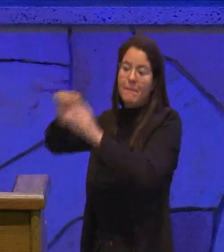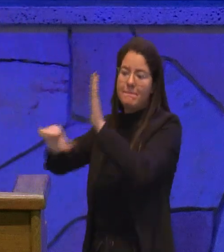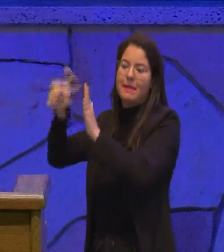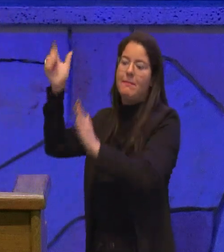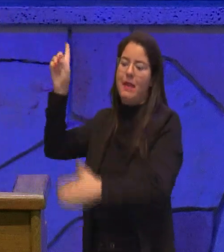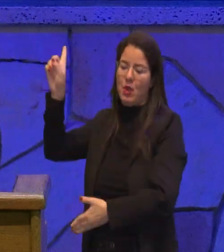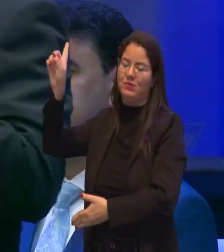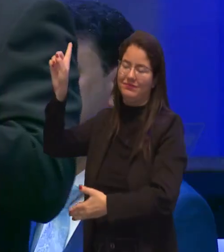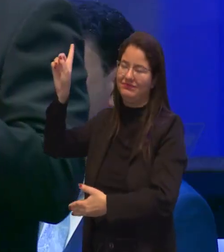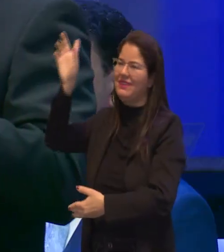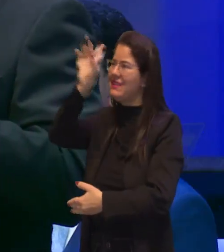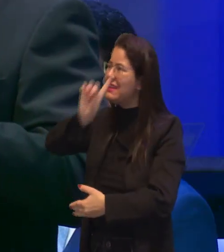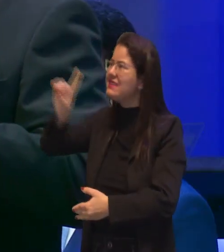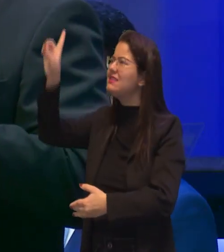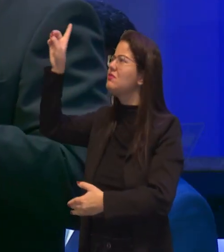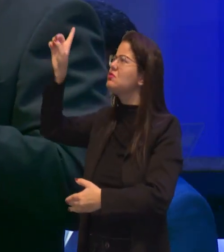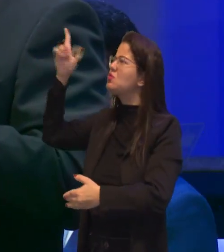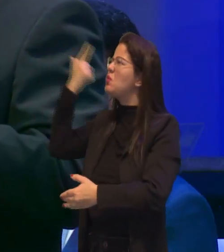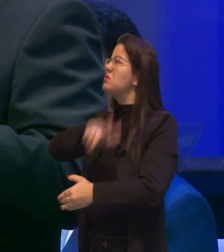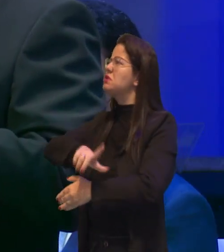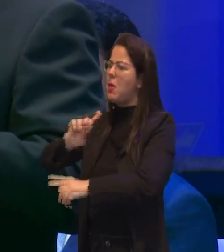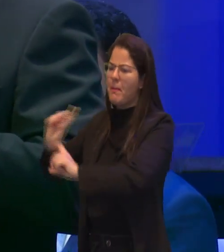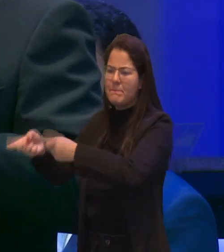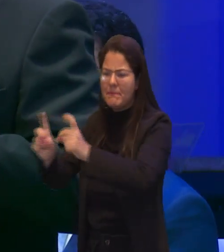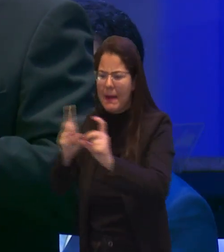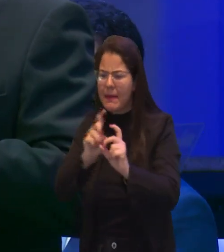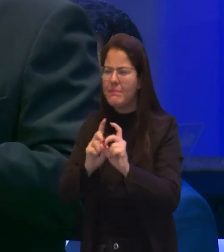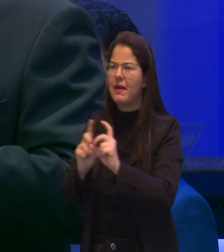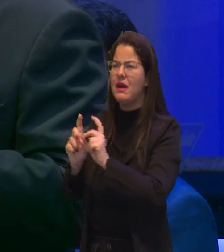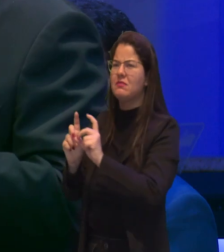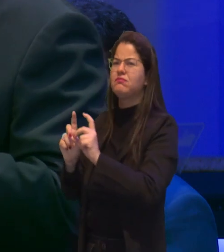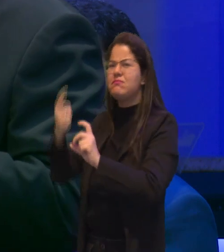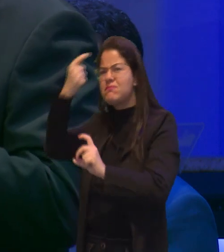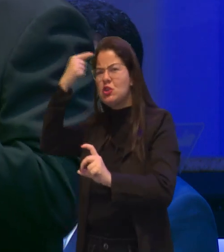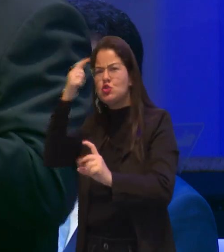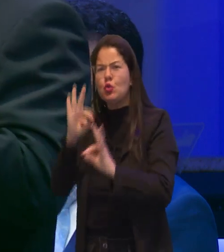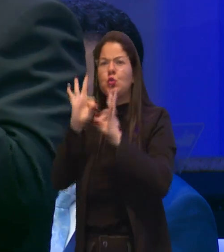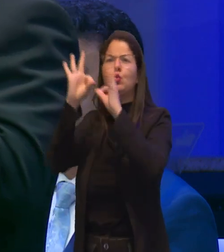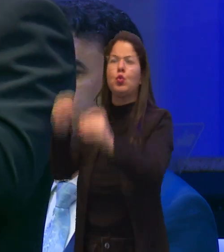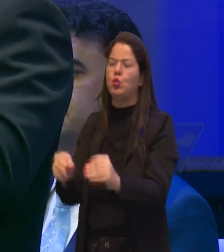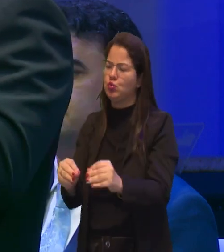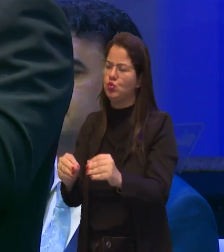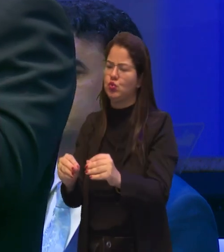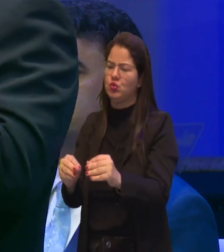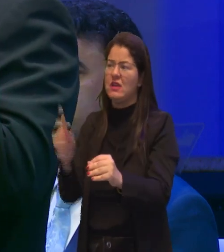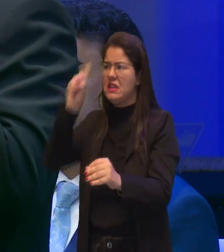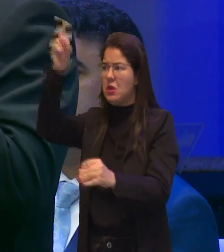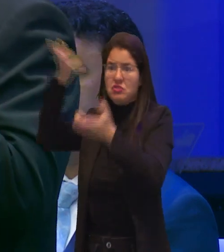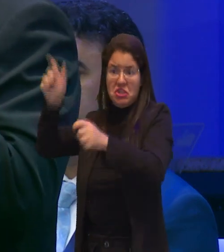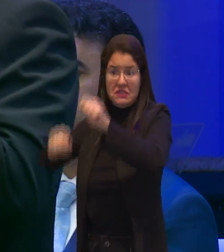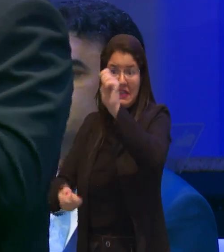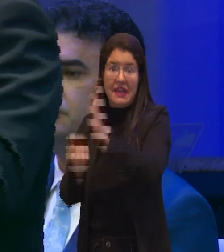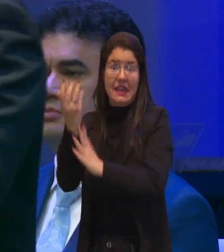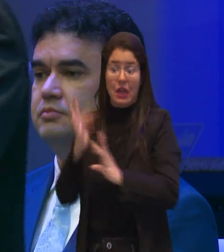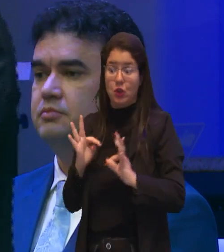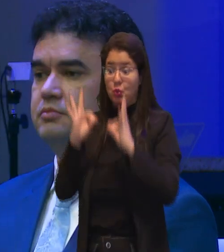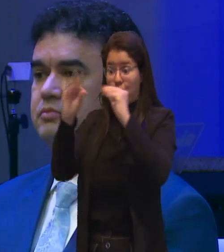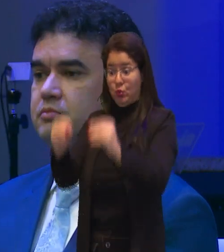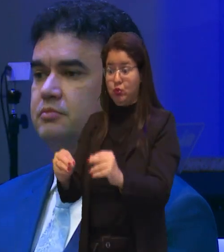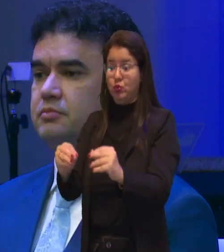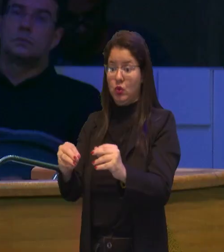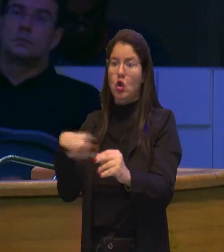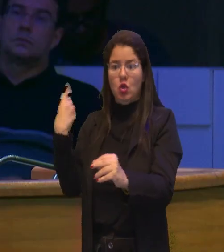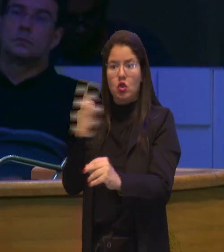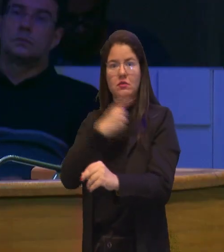Este Deus que foi um grande administrador, que pensou em todas as coisas e quis criar todas as coisas, nós temos